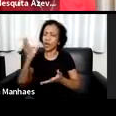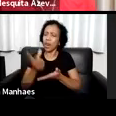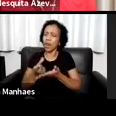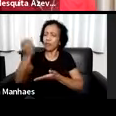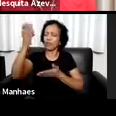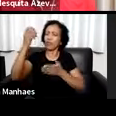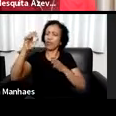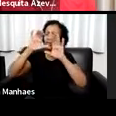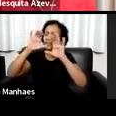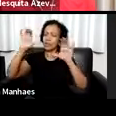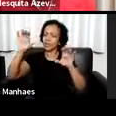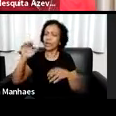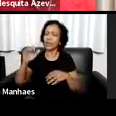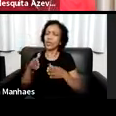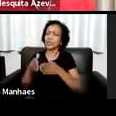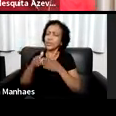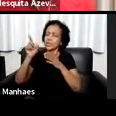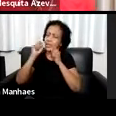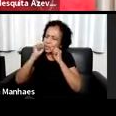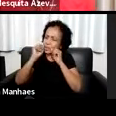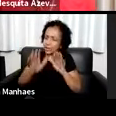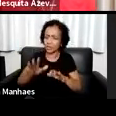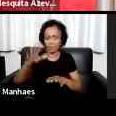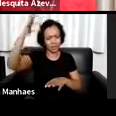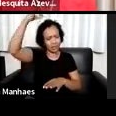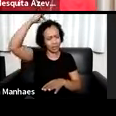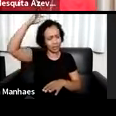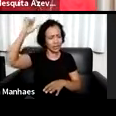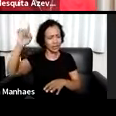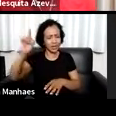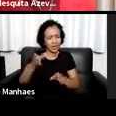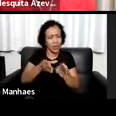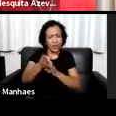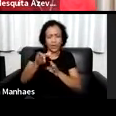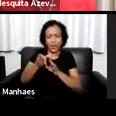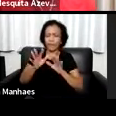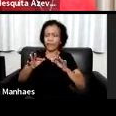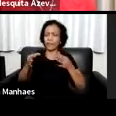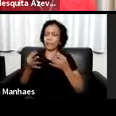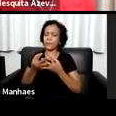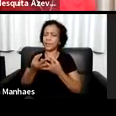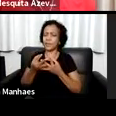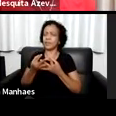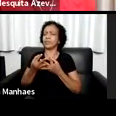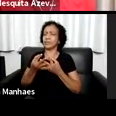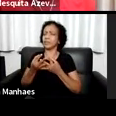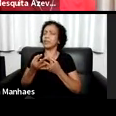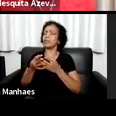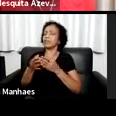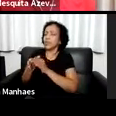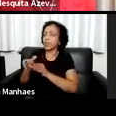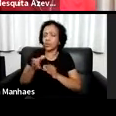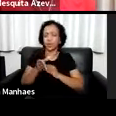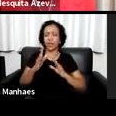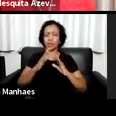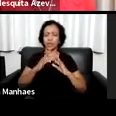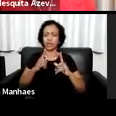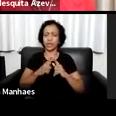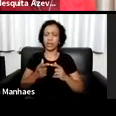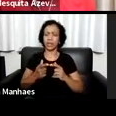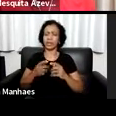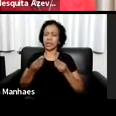Senhor mesmo, pelo teu Espírito Santo, possa levar consolo aos familiares, consolo à igreja, e que o Senhor fortaleça o